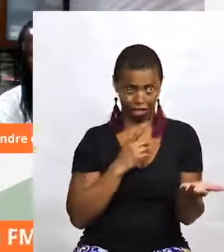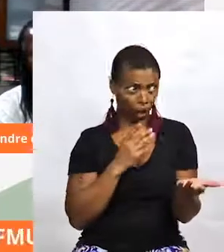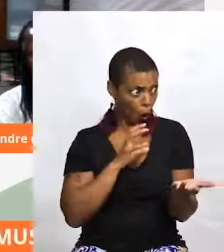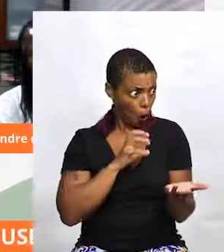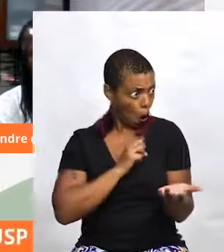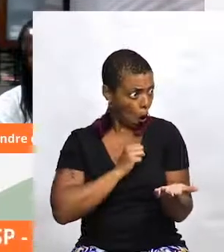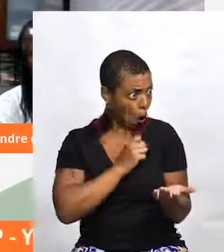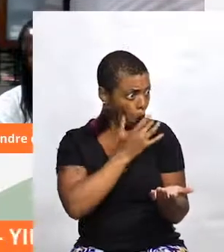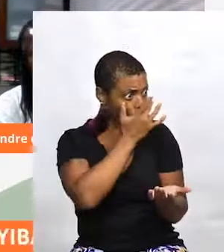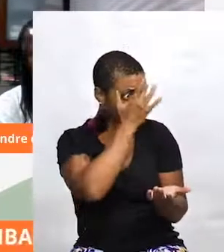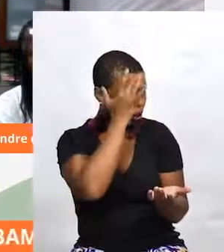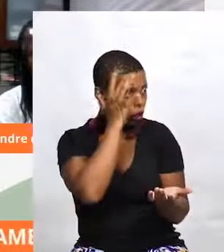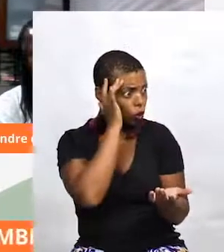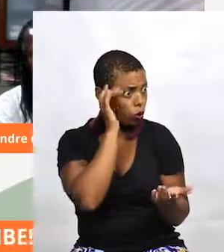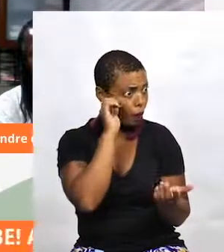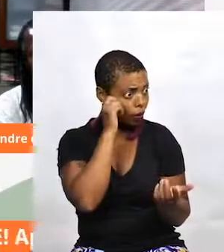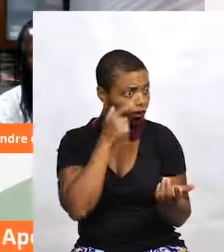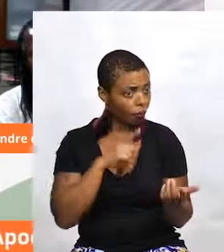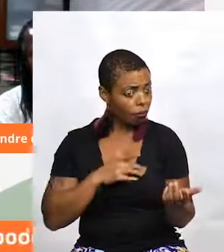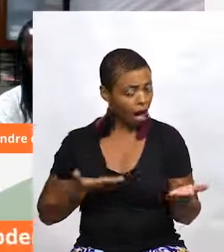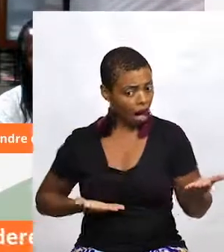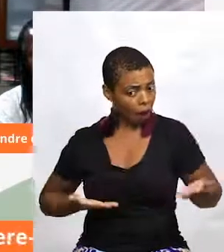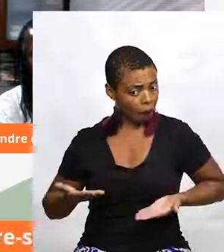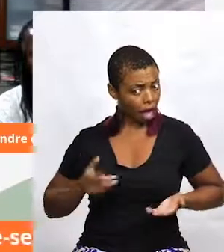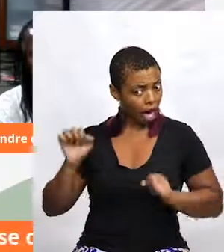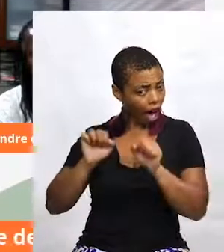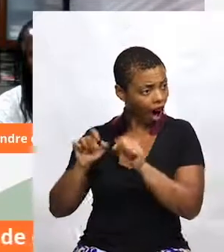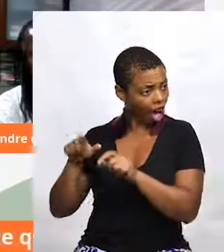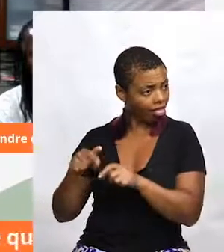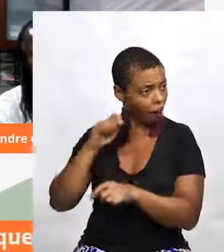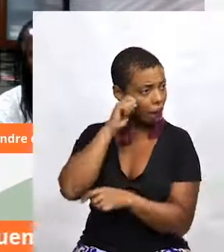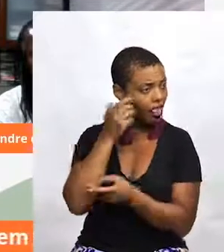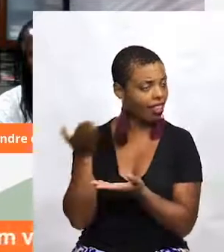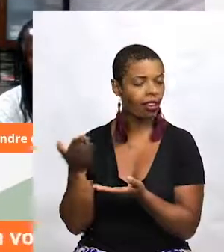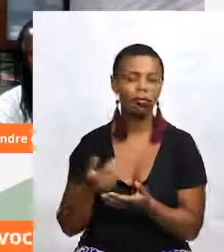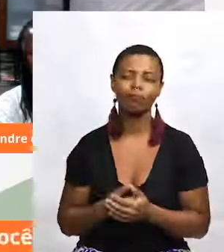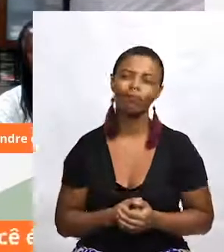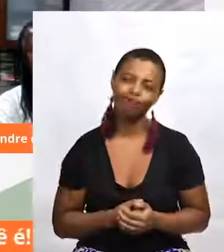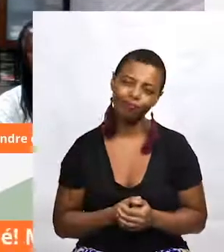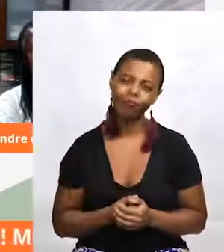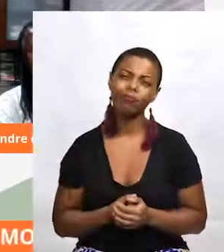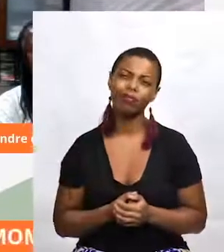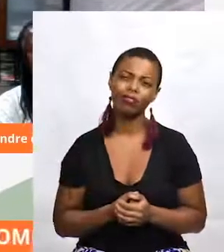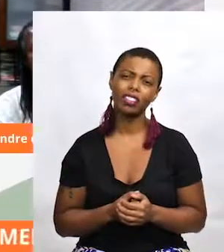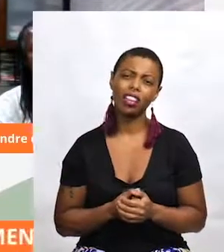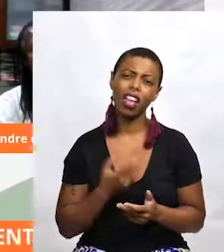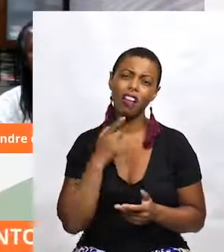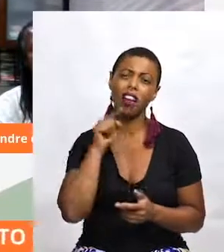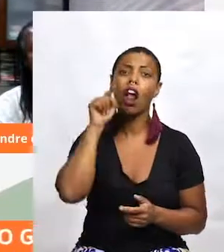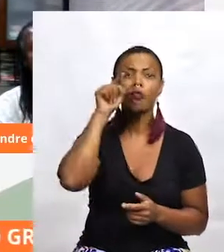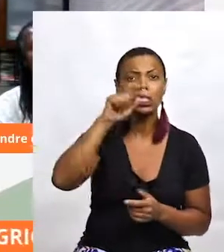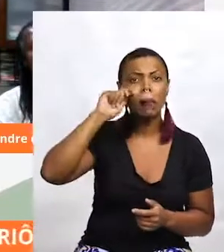gosto muito da minha empregada doméstica. E botam a culpa toda em você.